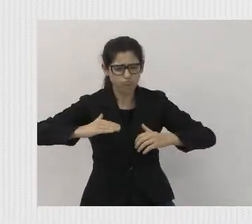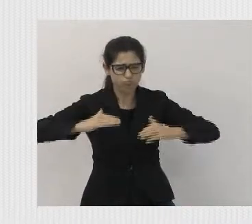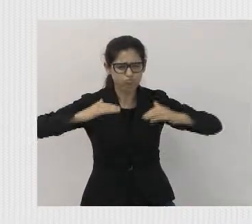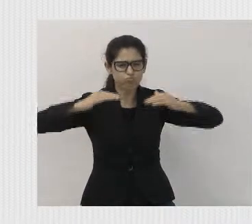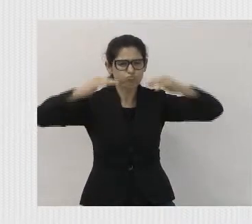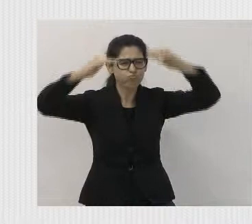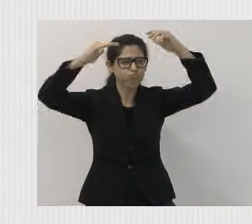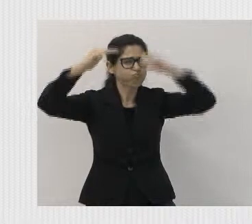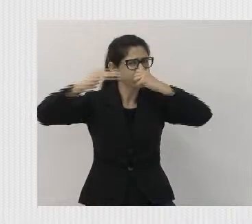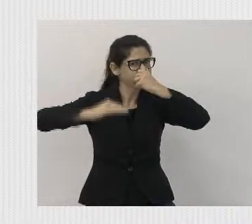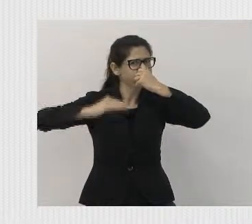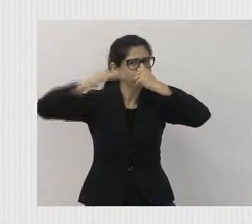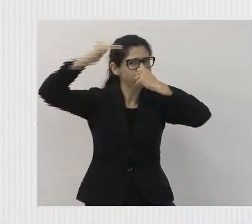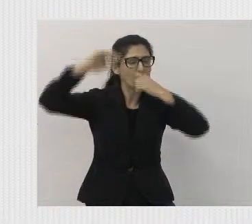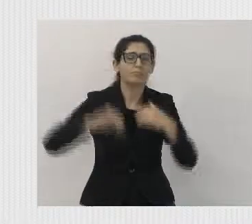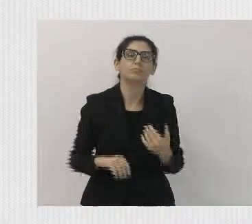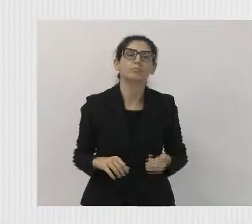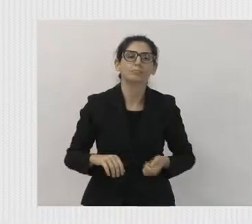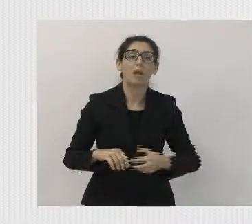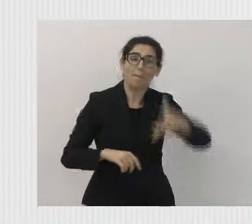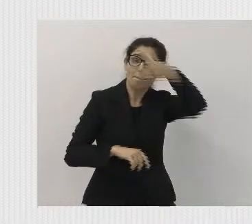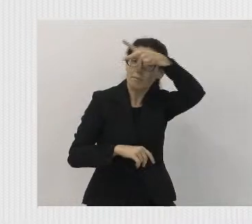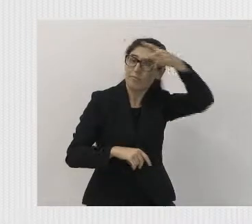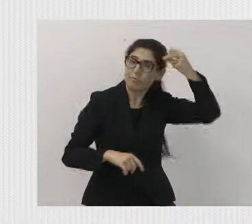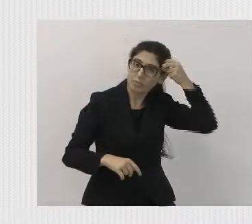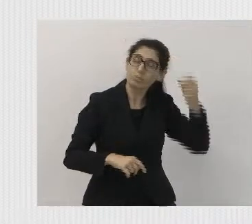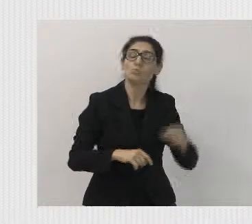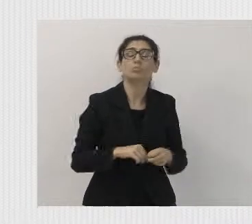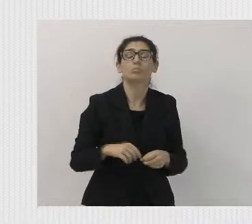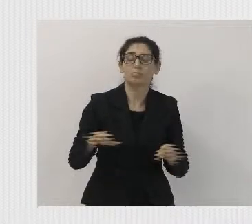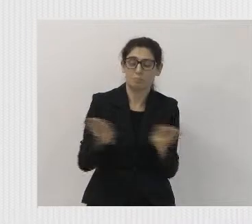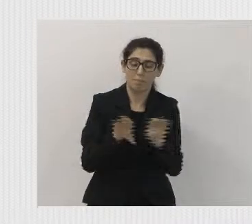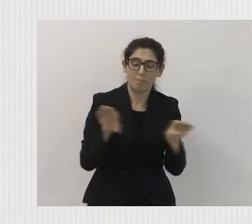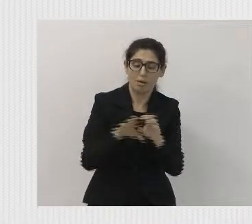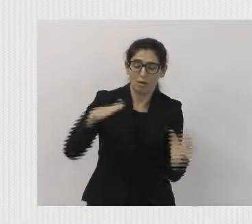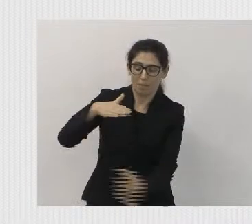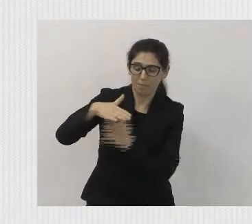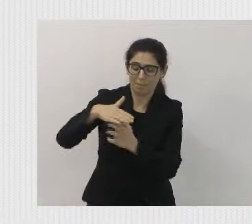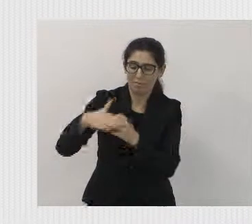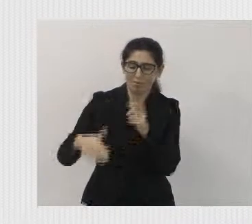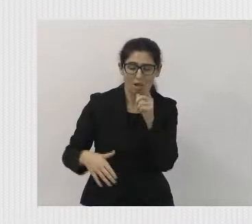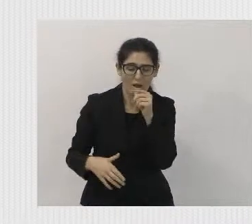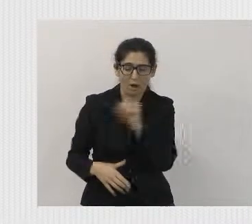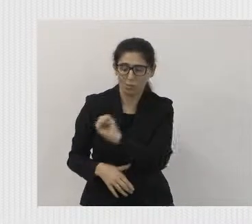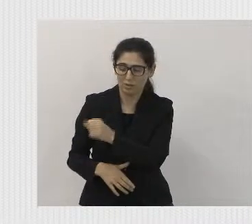da prefeitura, do SAI, nessa questão de drenagem. Próximo.